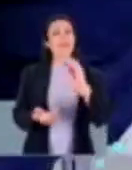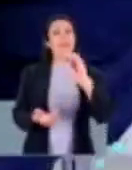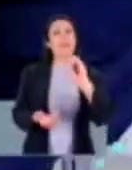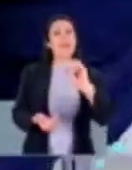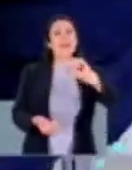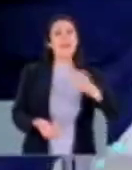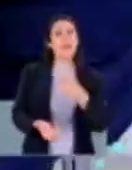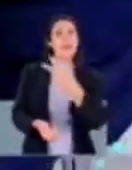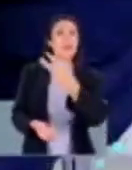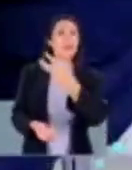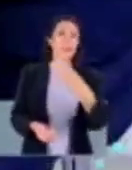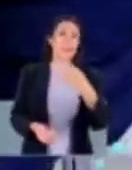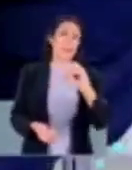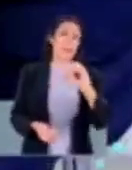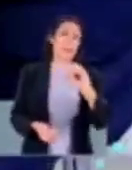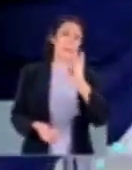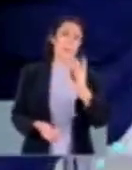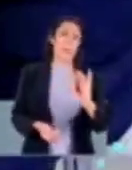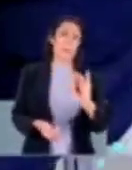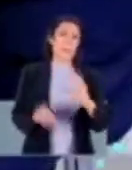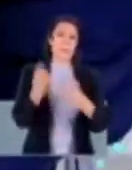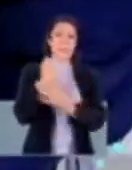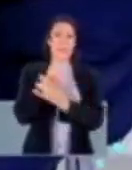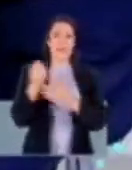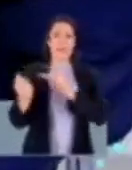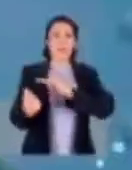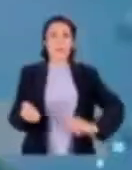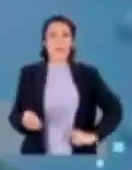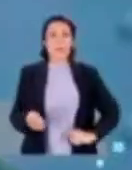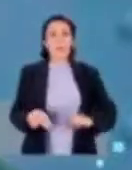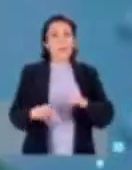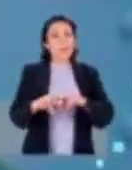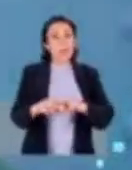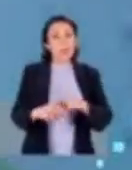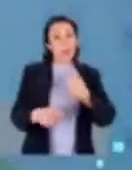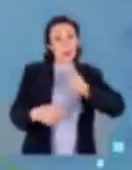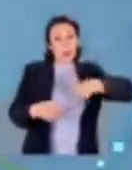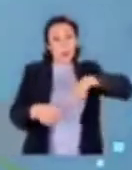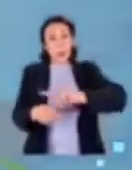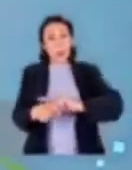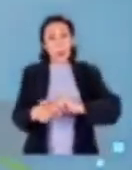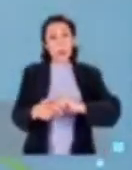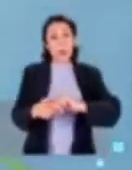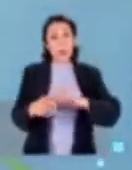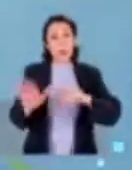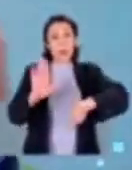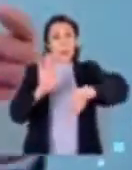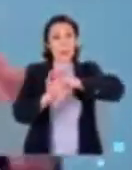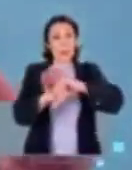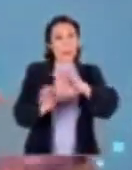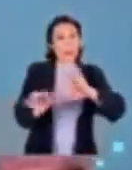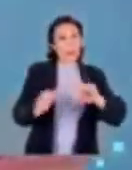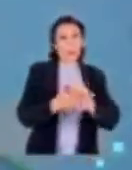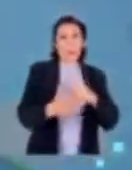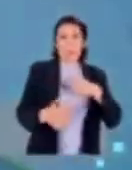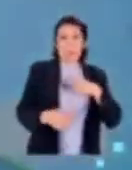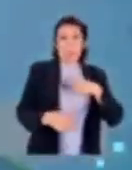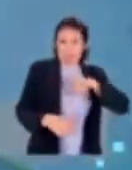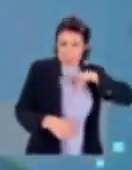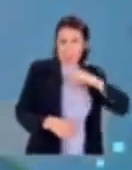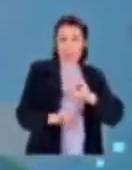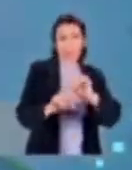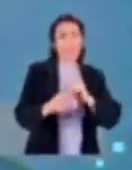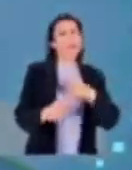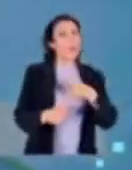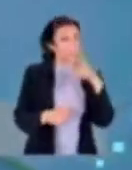eu quero assumir para mim para a presidência da república eu vou federalizar o combate ao Crime Organizado de novo né porque eu quero ser o valentão não isso é um negócio